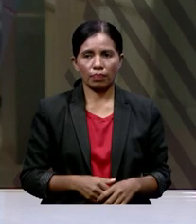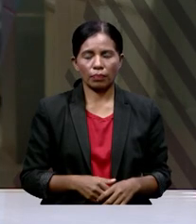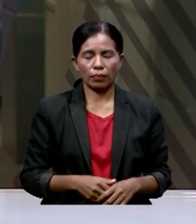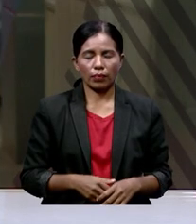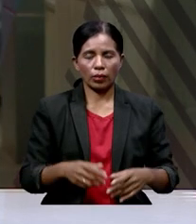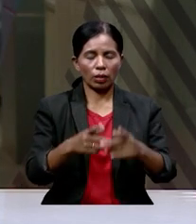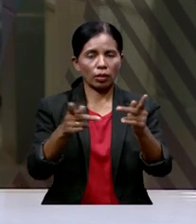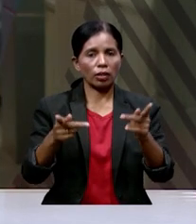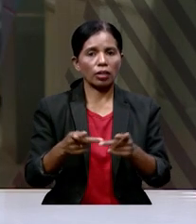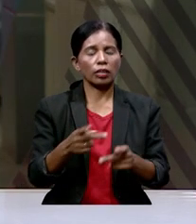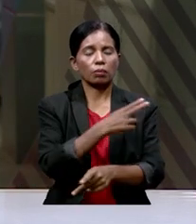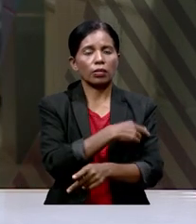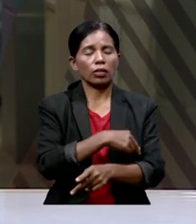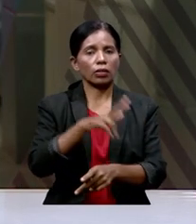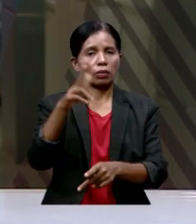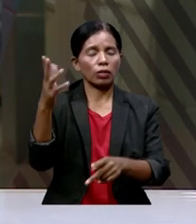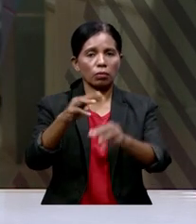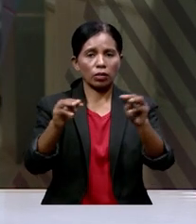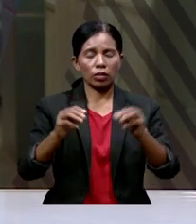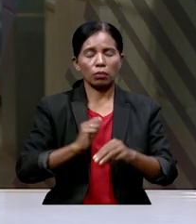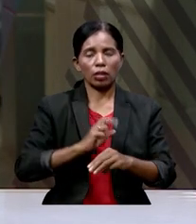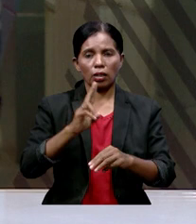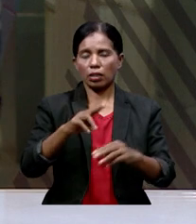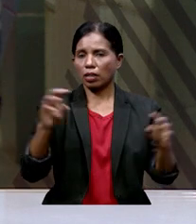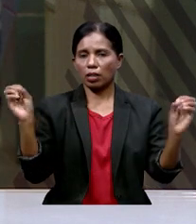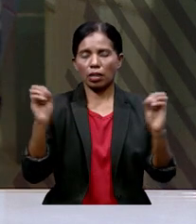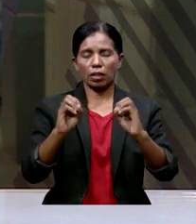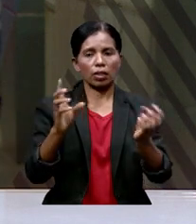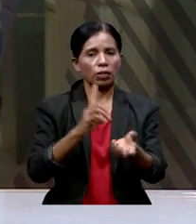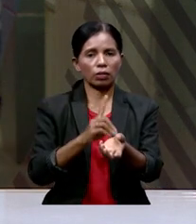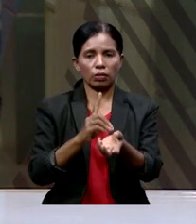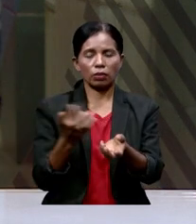Posto tratamento tolo em município Aileu Leia Pessoal, a saúde.